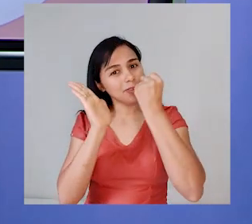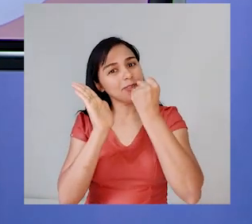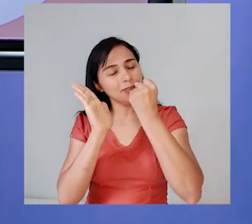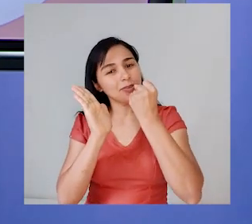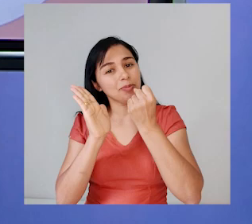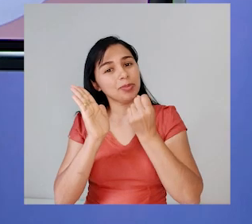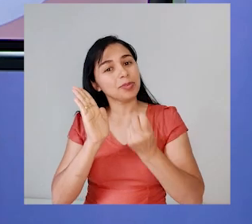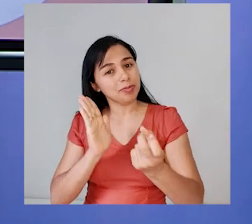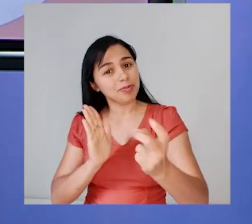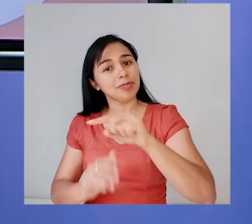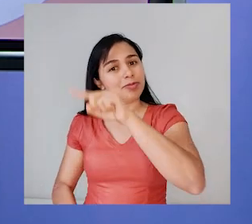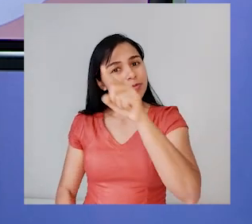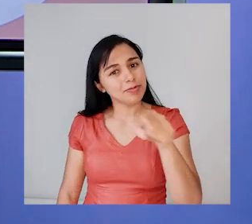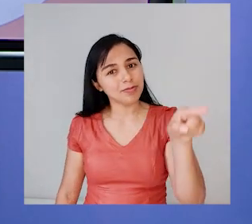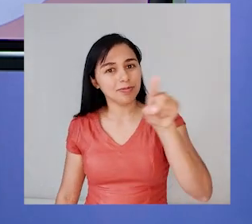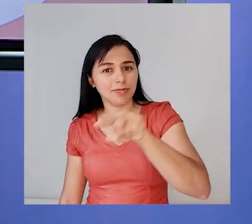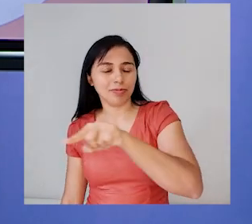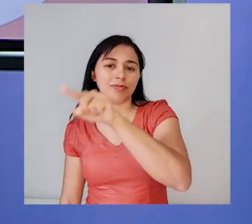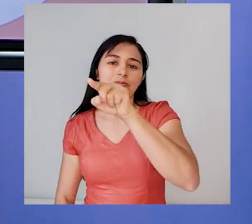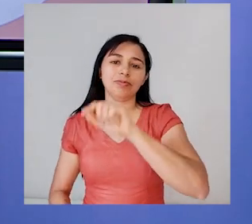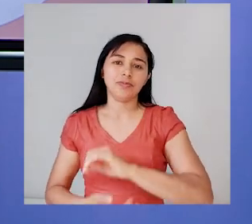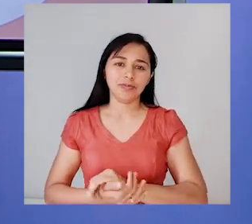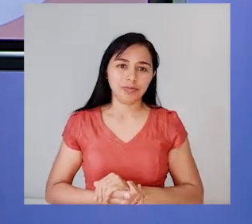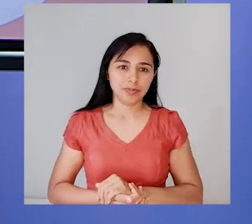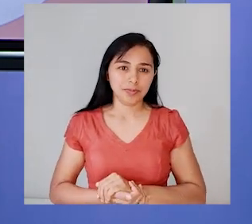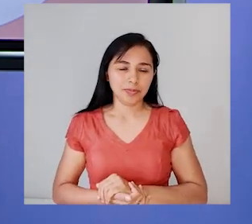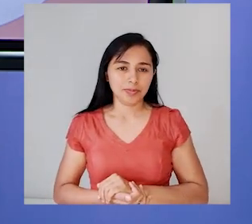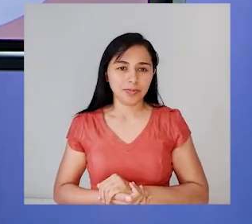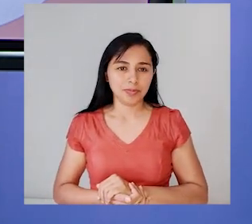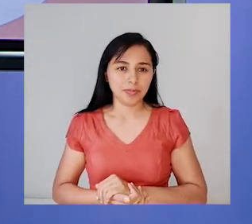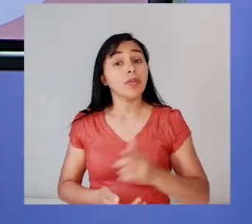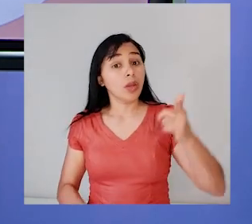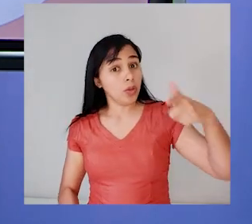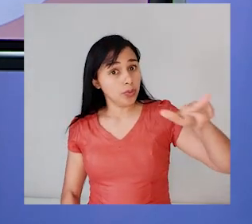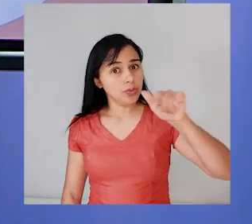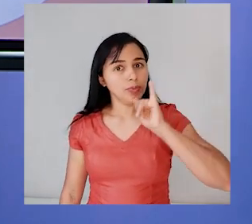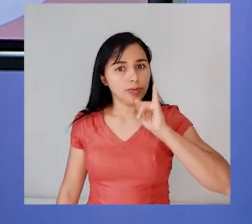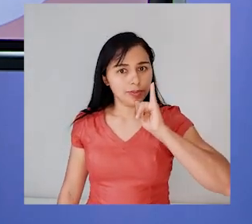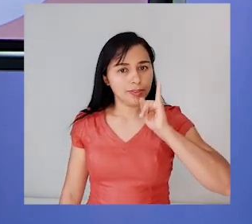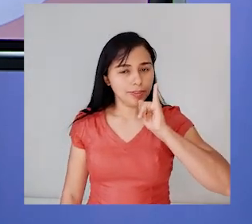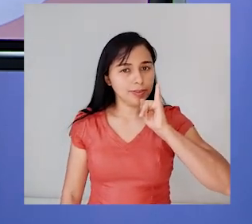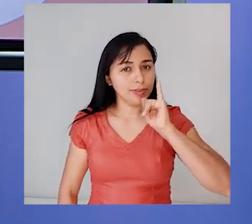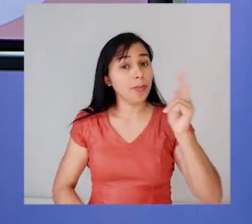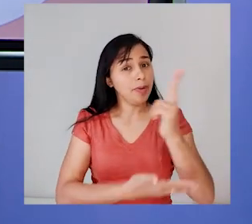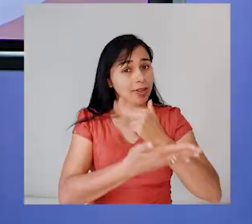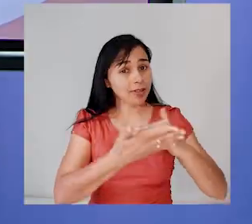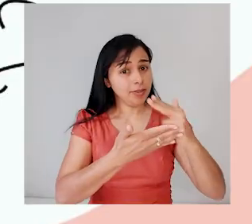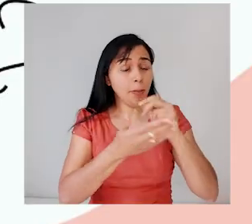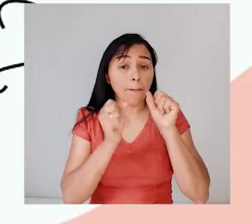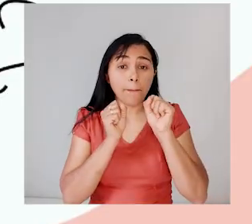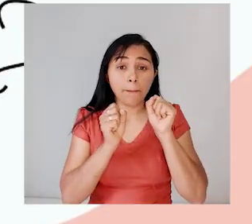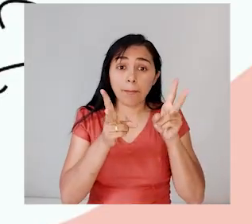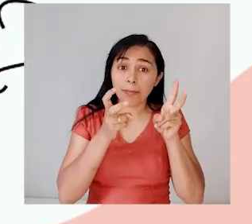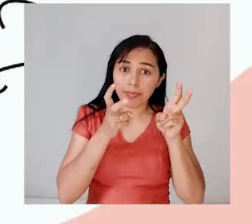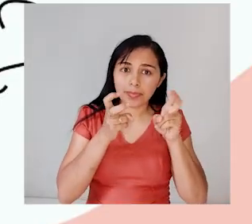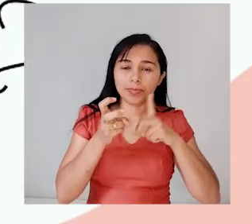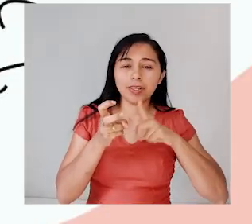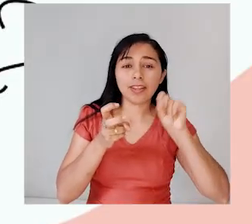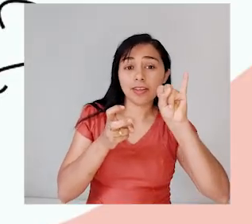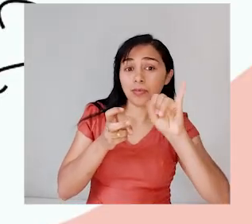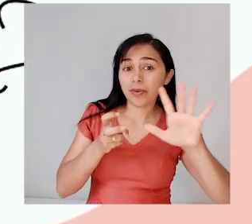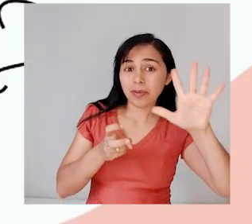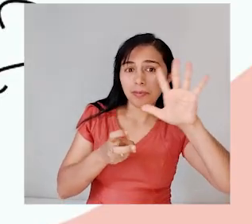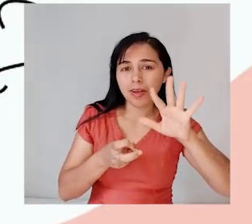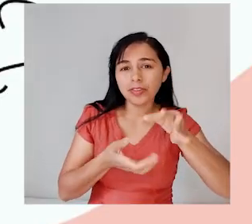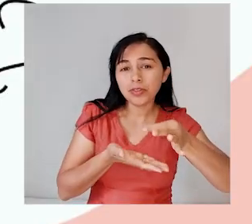só, seja infinito. No outro exemplo, podemos perceber uma imagem que é uma xícara